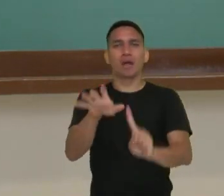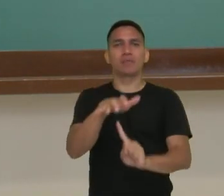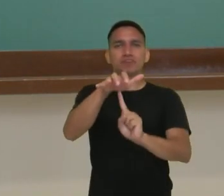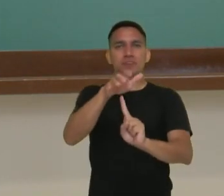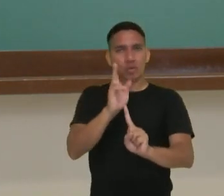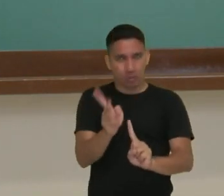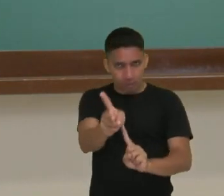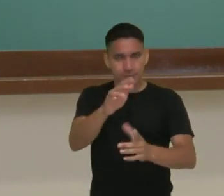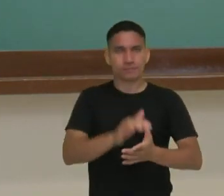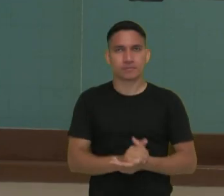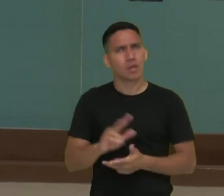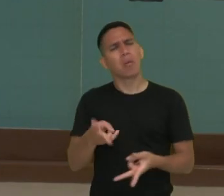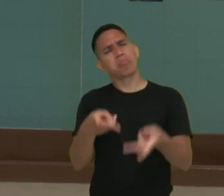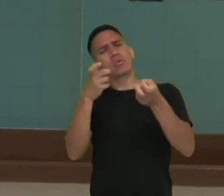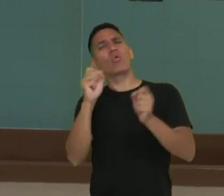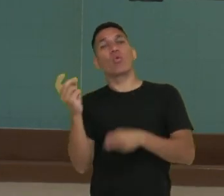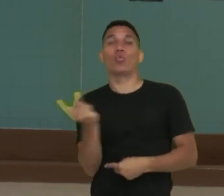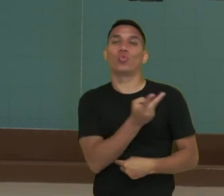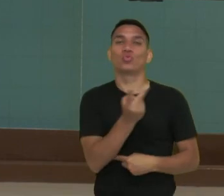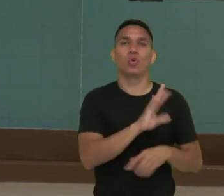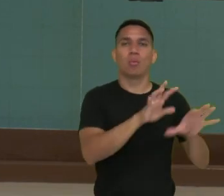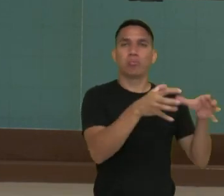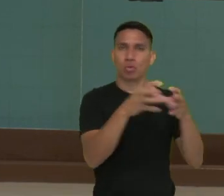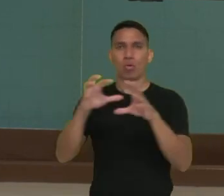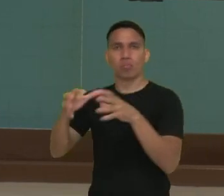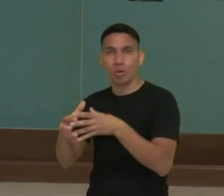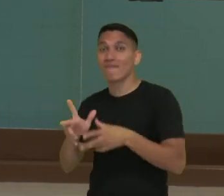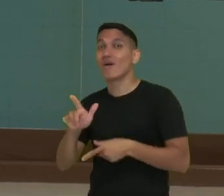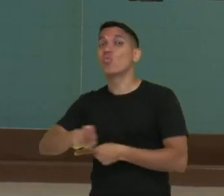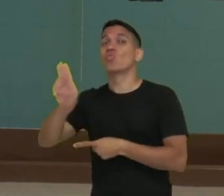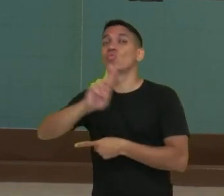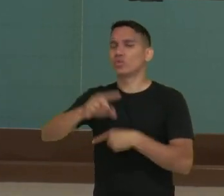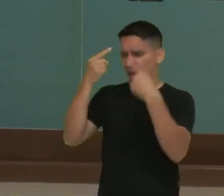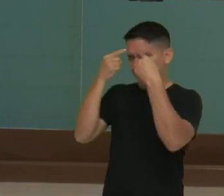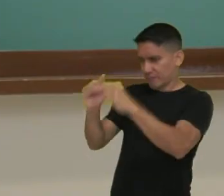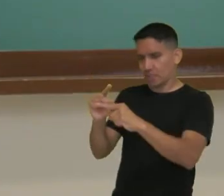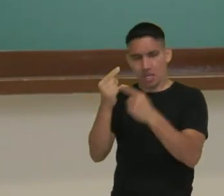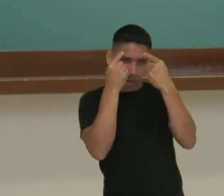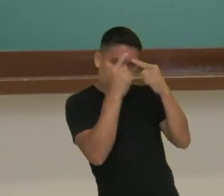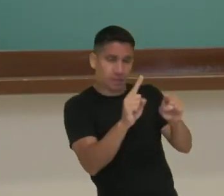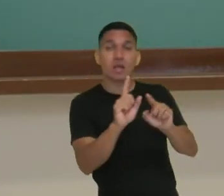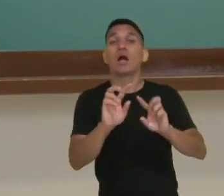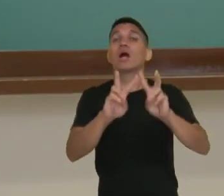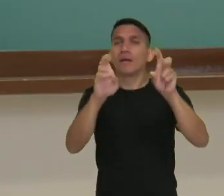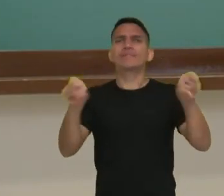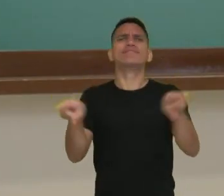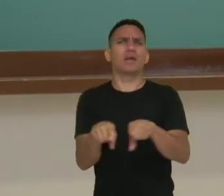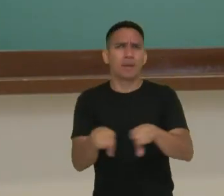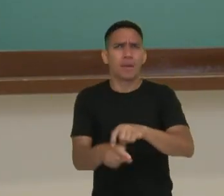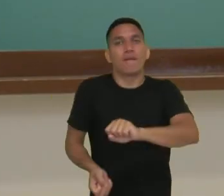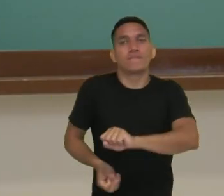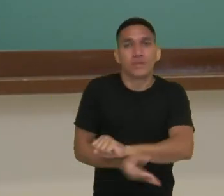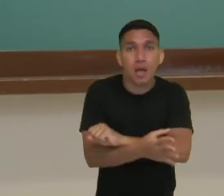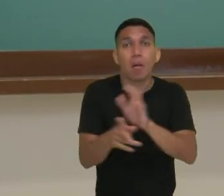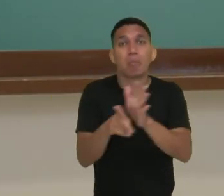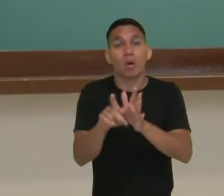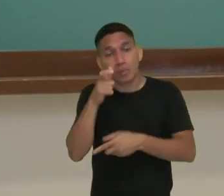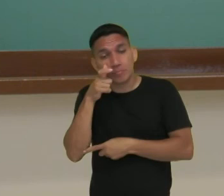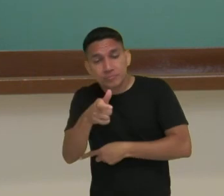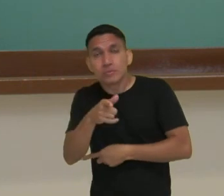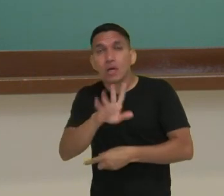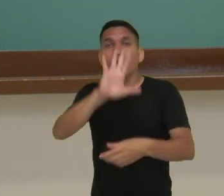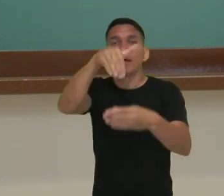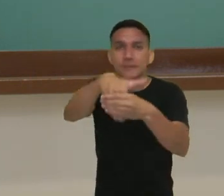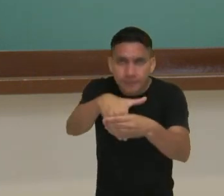que esses dois grupos, eles vão utilizar de violência e fraude dentro das eleições que vão ocorrer